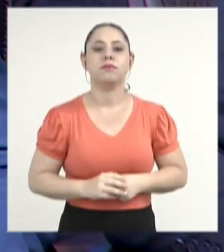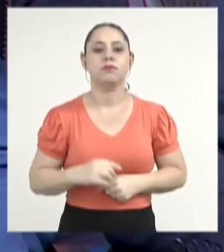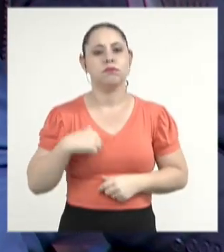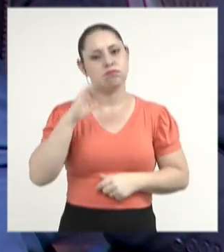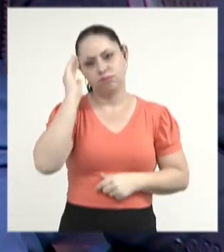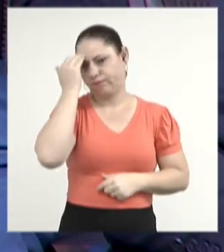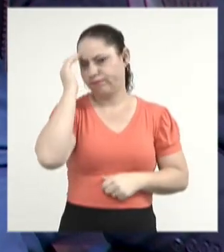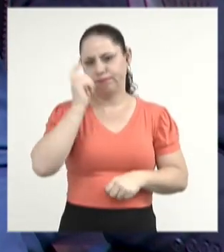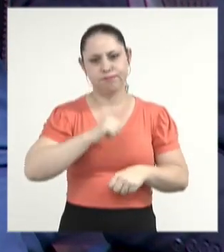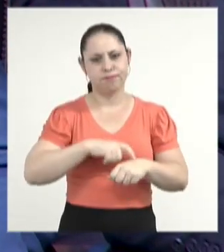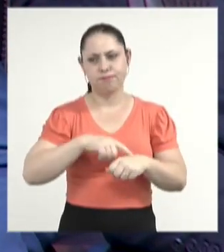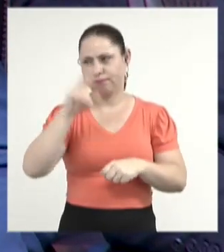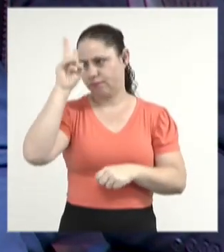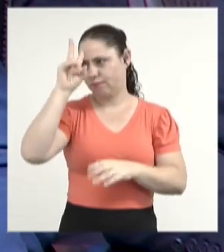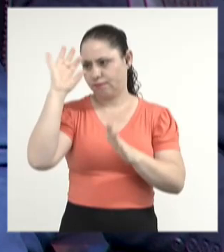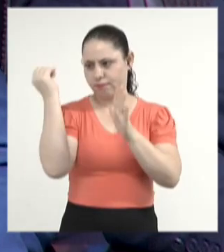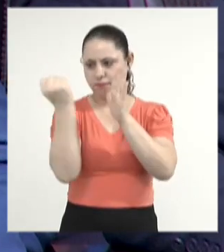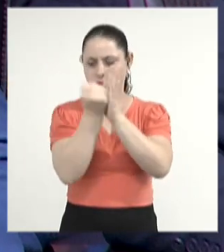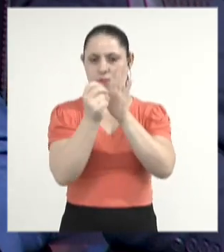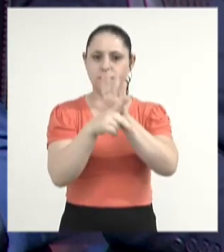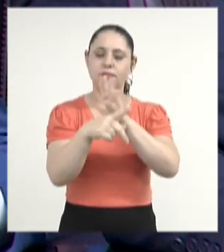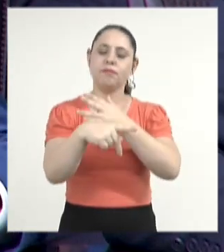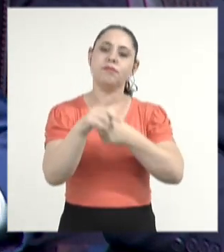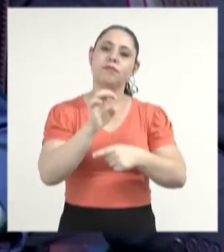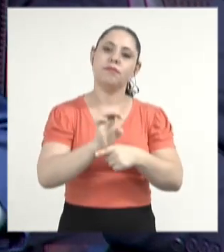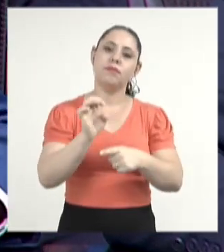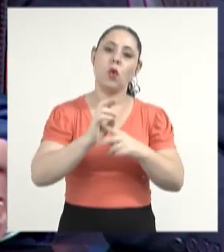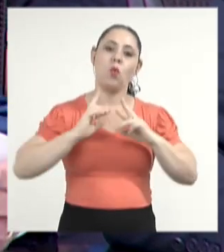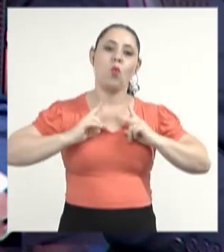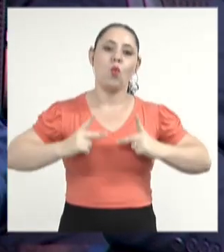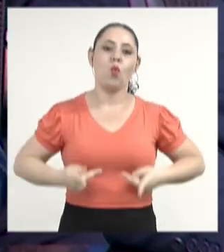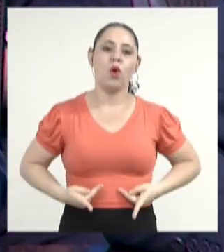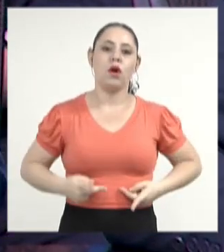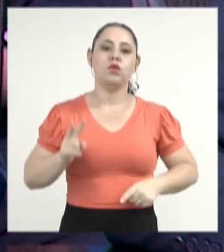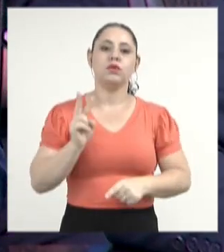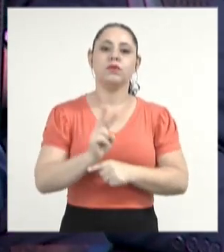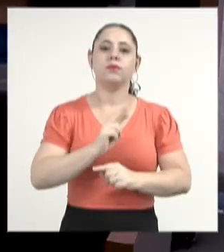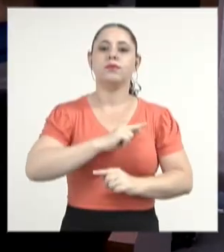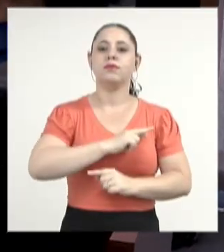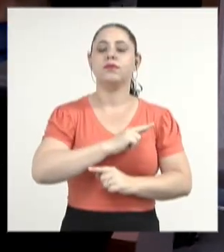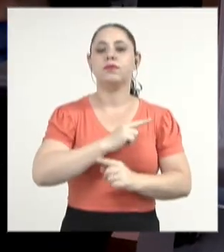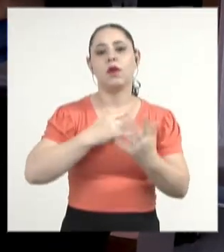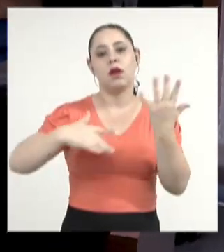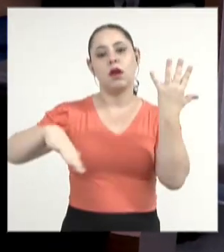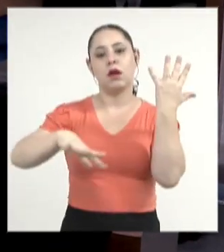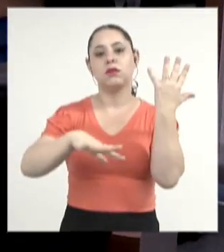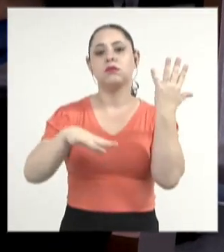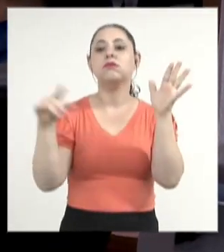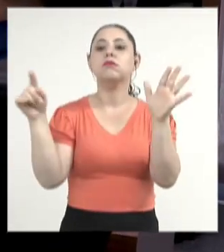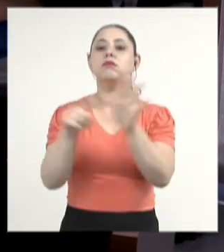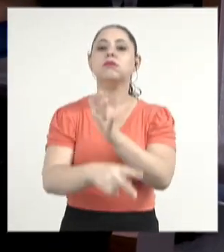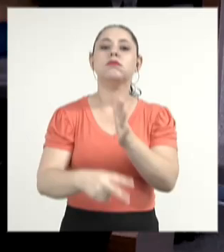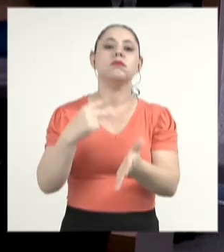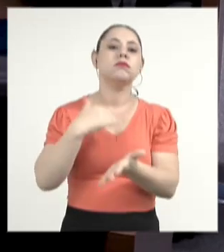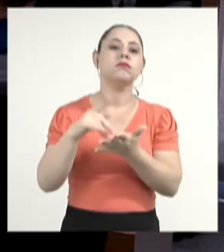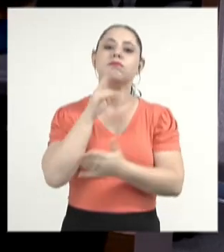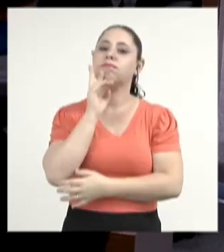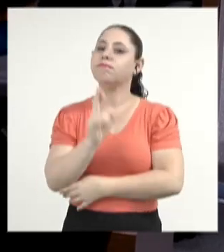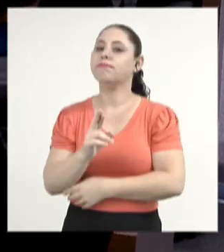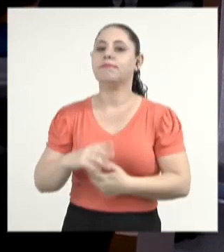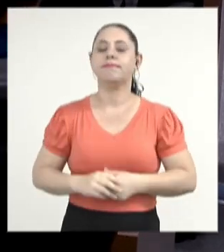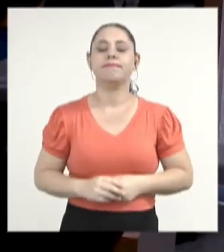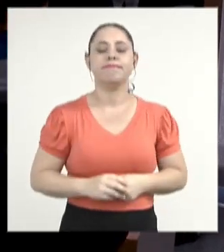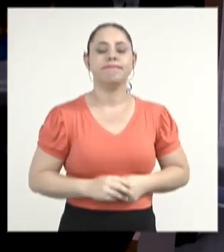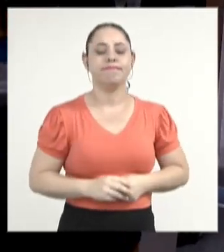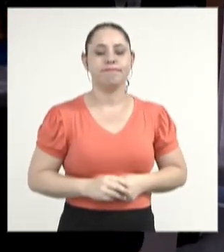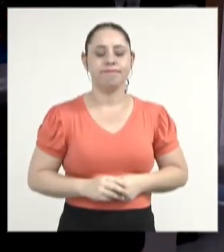entendo que é um momento histórico para o Mato Grosso do Sul e para a humanidade a preservação do Pantanal. Consulta o senhor segundo secretário o estado da votação.